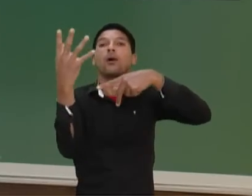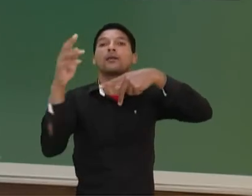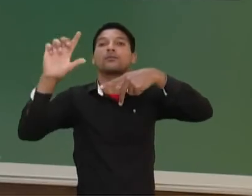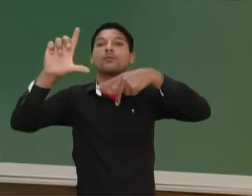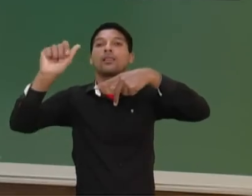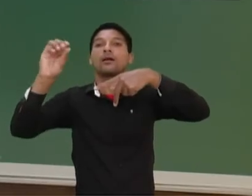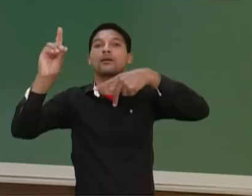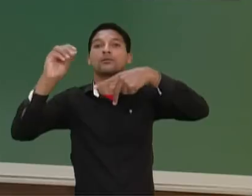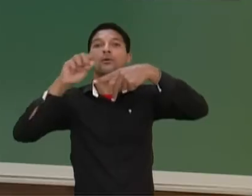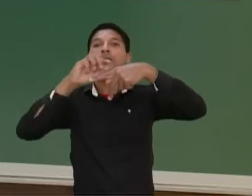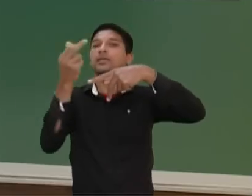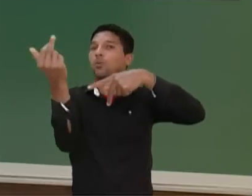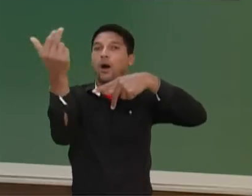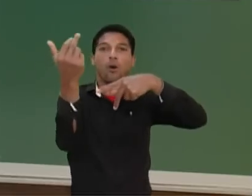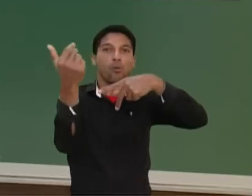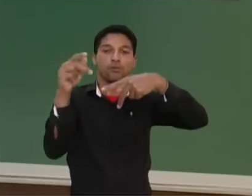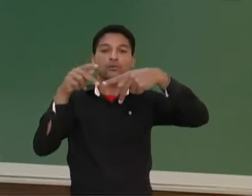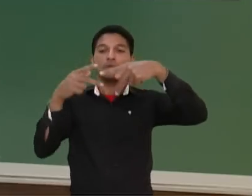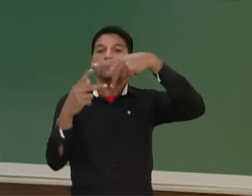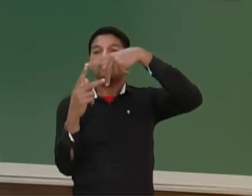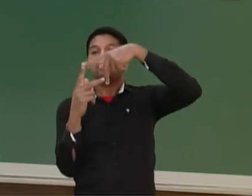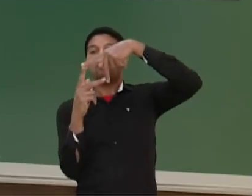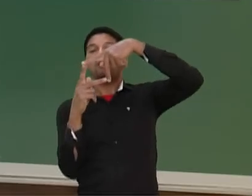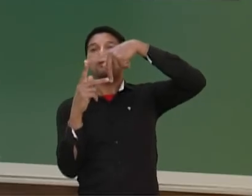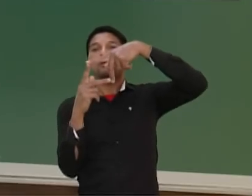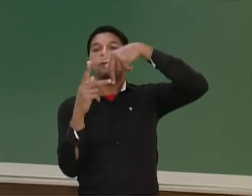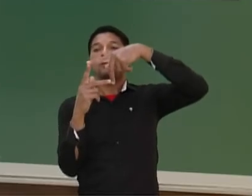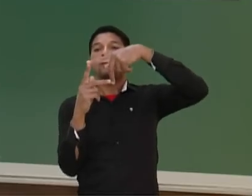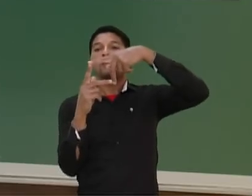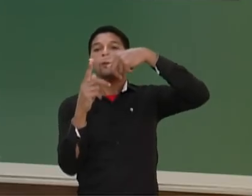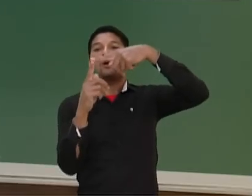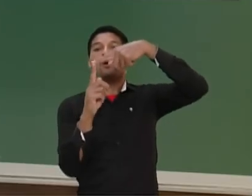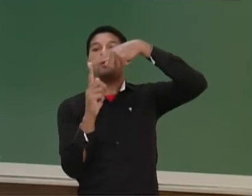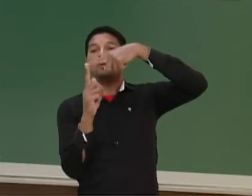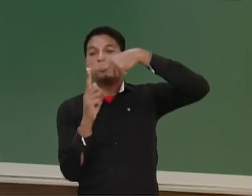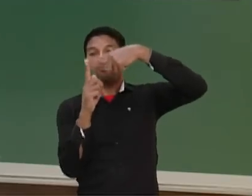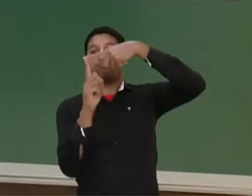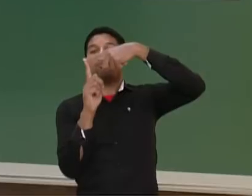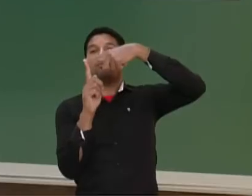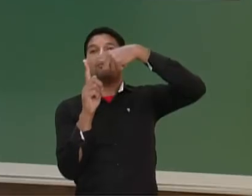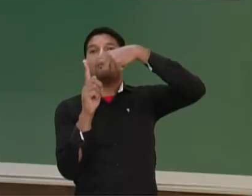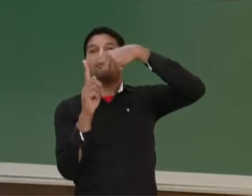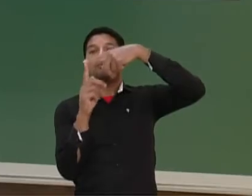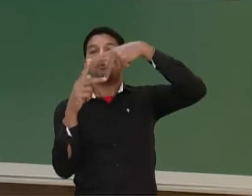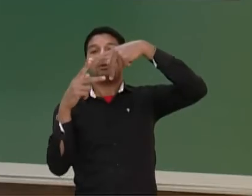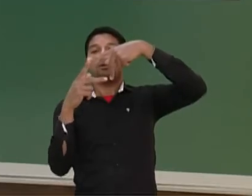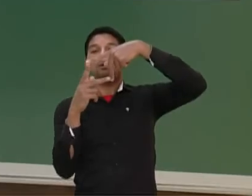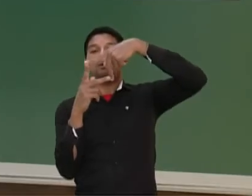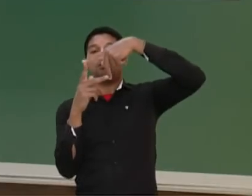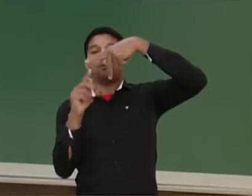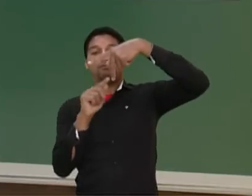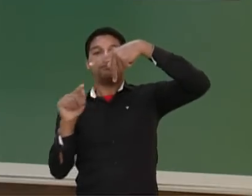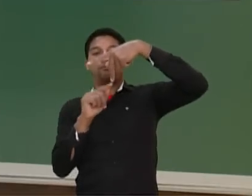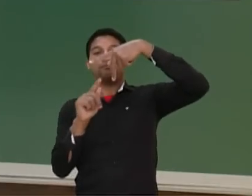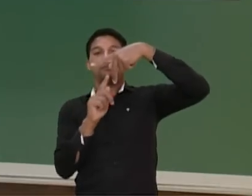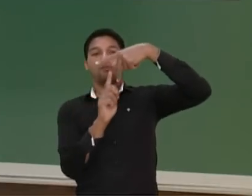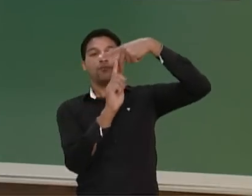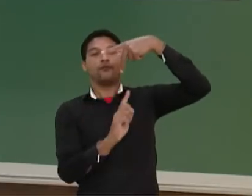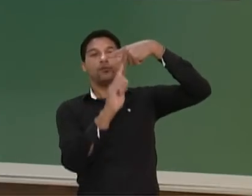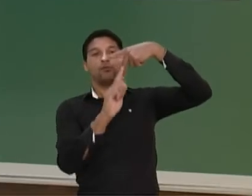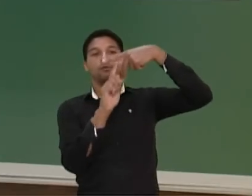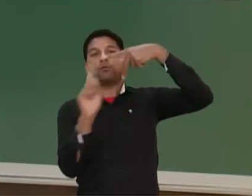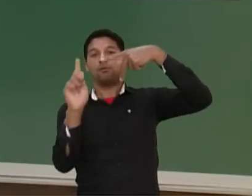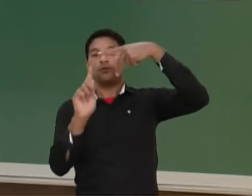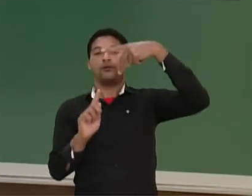losango. Só que o quadrado é um paralelogramo que tem 4 ângulos iguais. Então ele é retângulo. Então eu posso dizer que